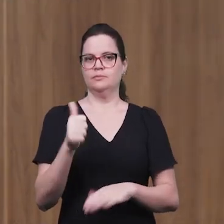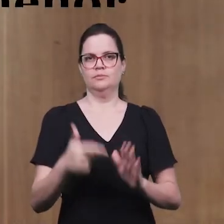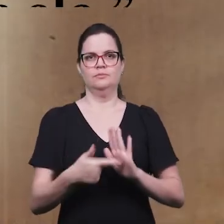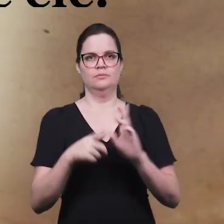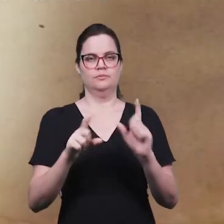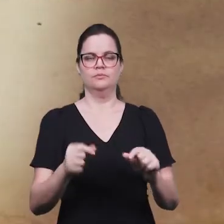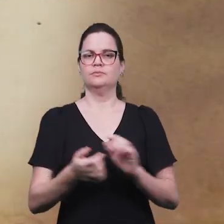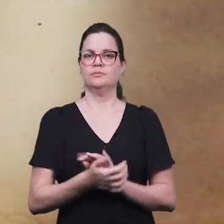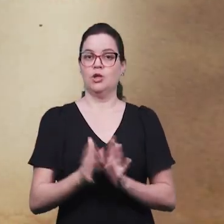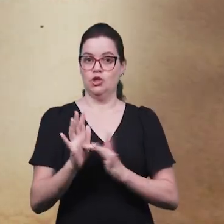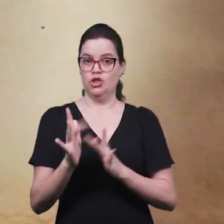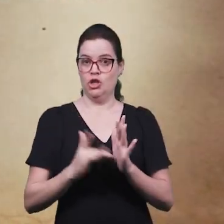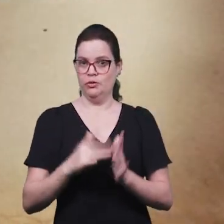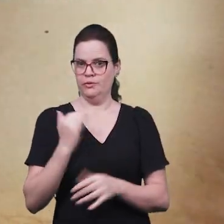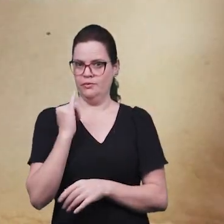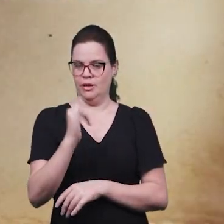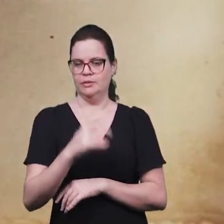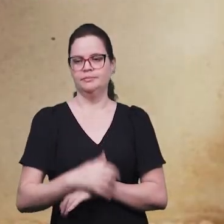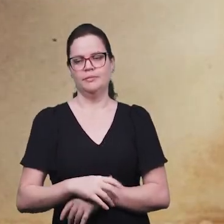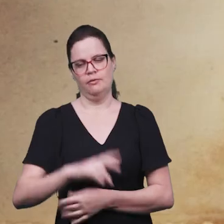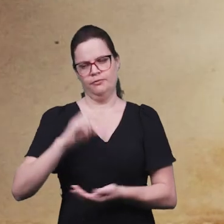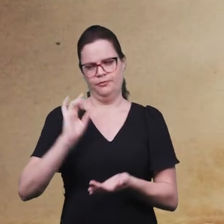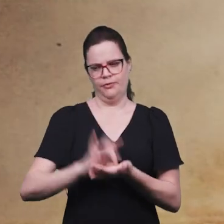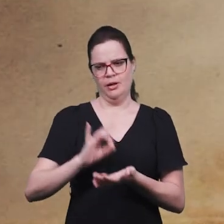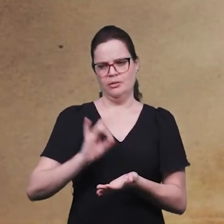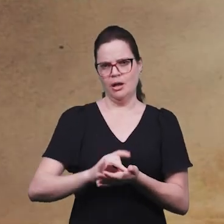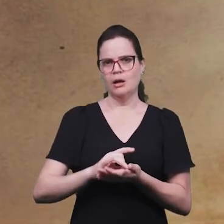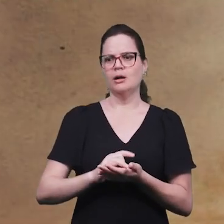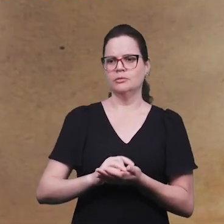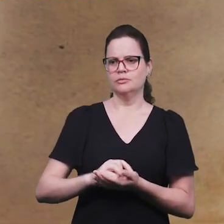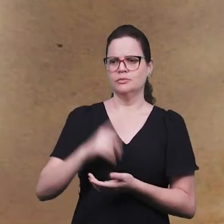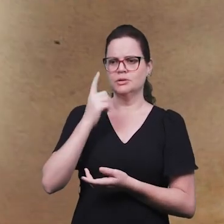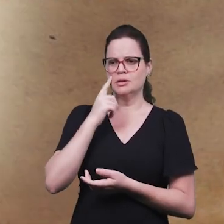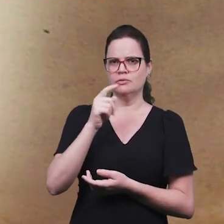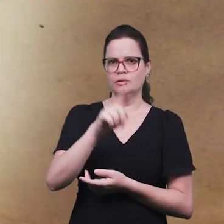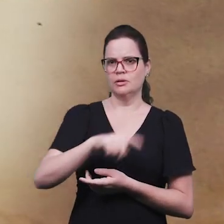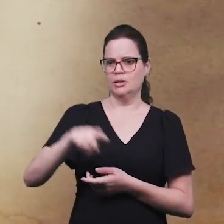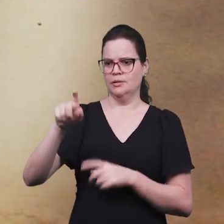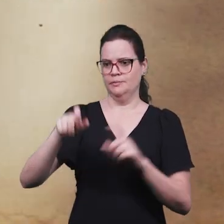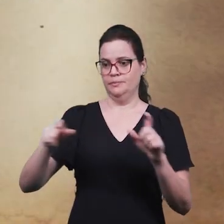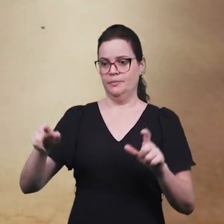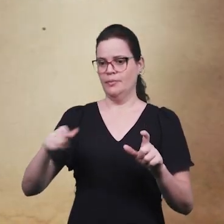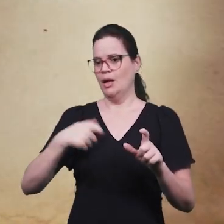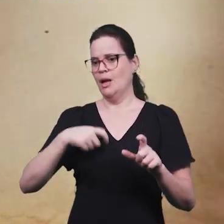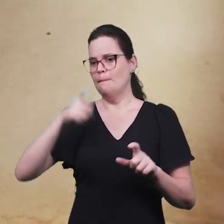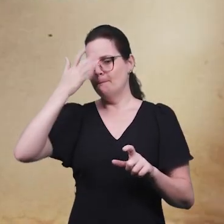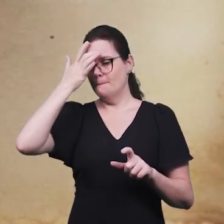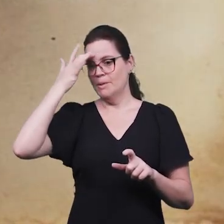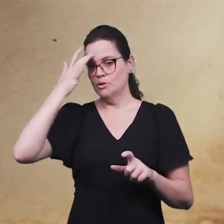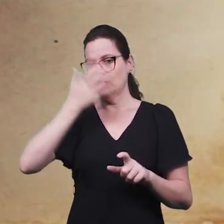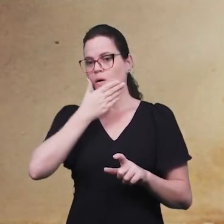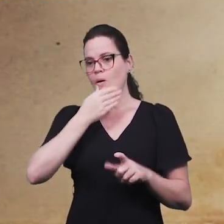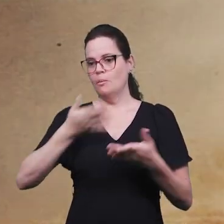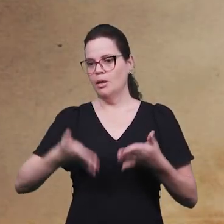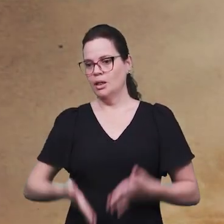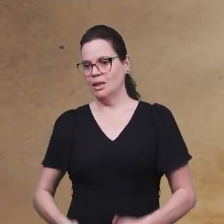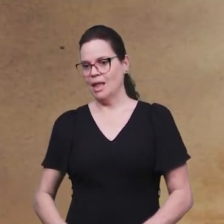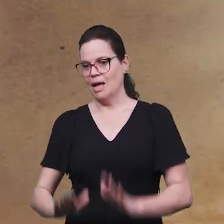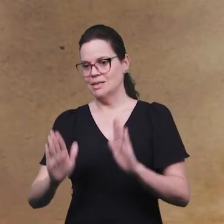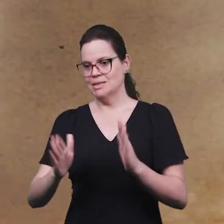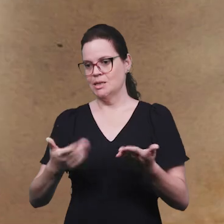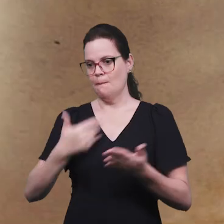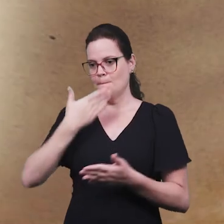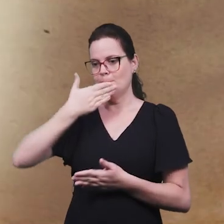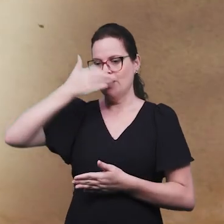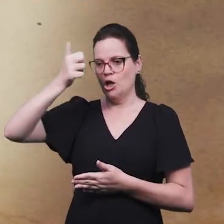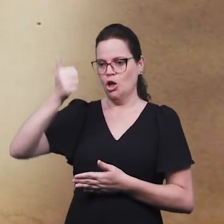assim: em verdade vos digo que entre os que de mulher têm nascido, não apareceu